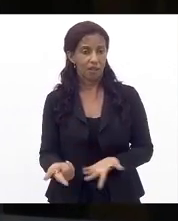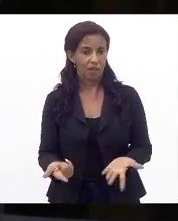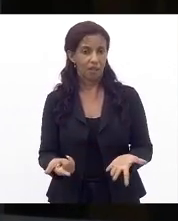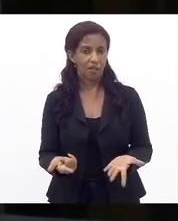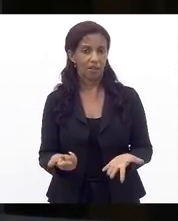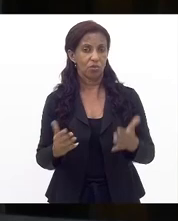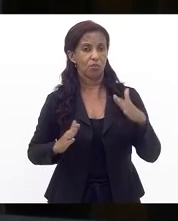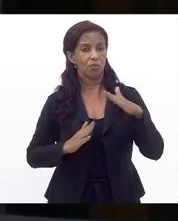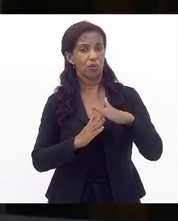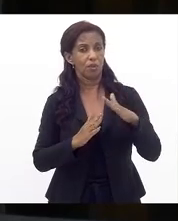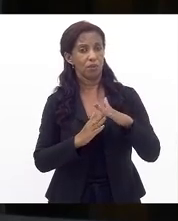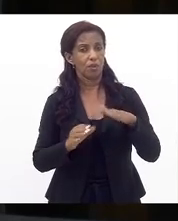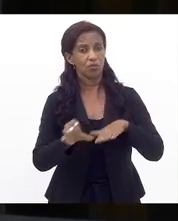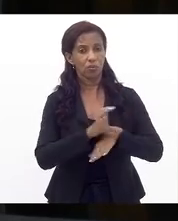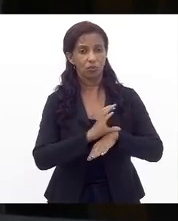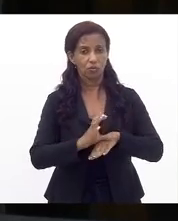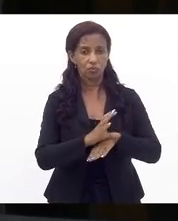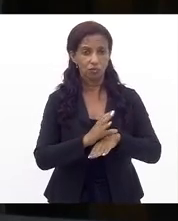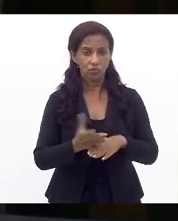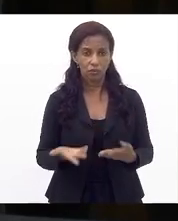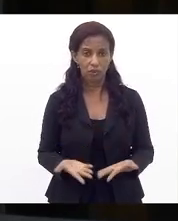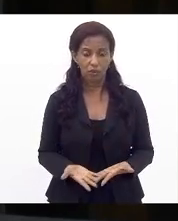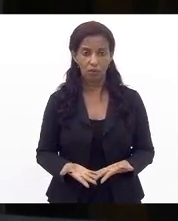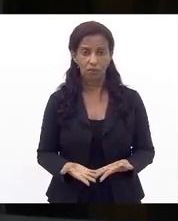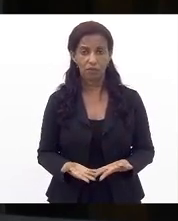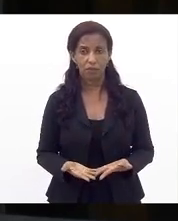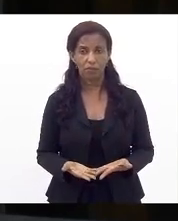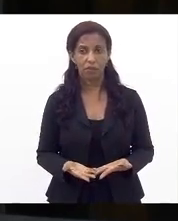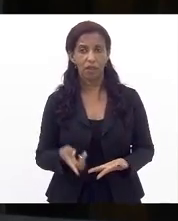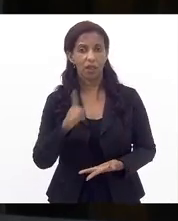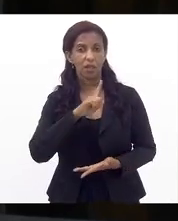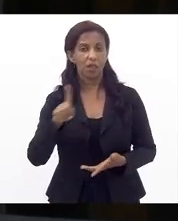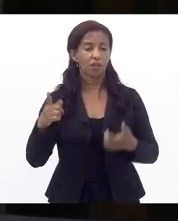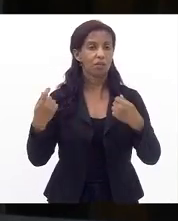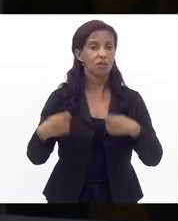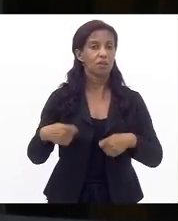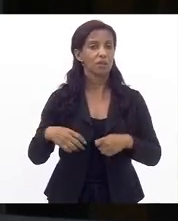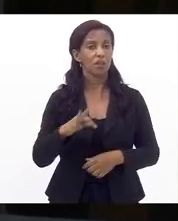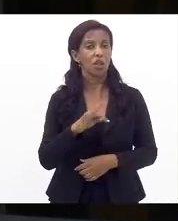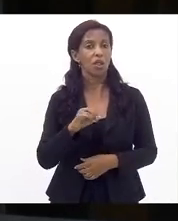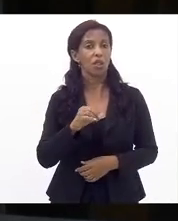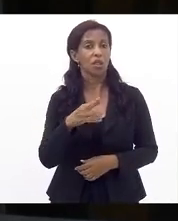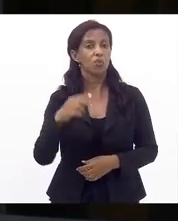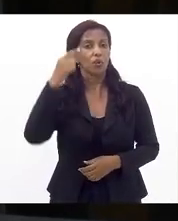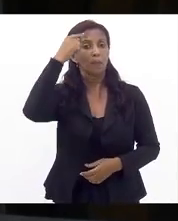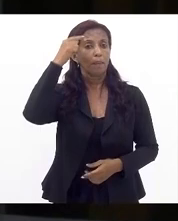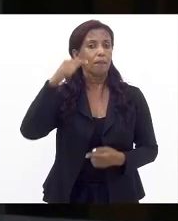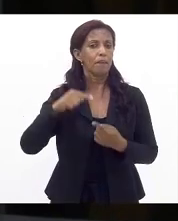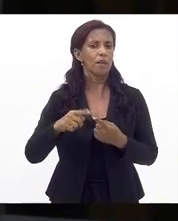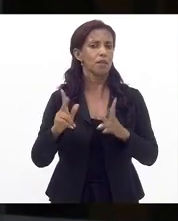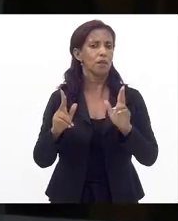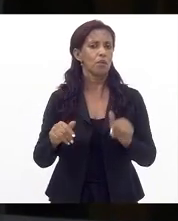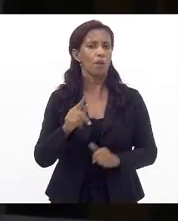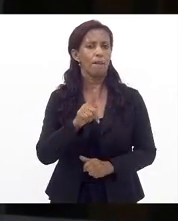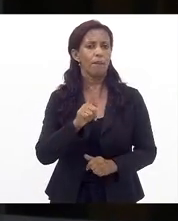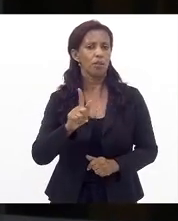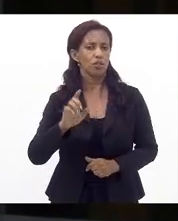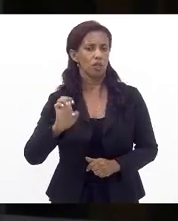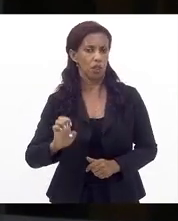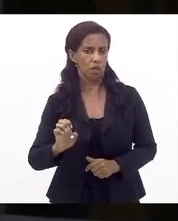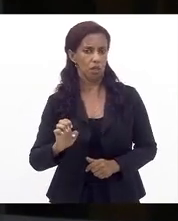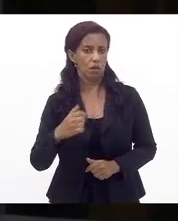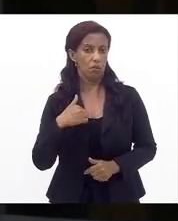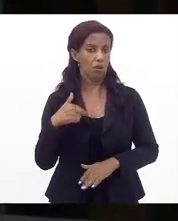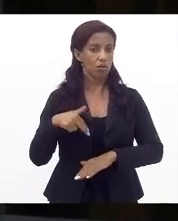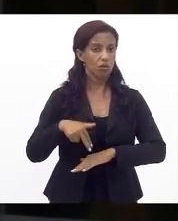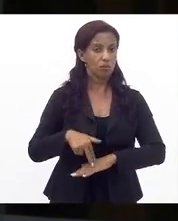limite mínimo constitucional e o não necessariamente O Tesouro Nacional Pensa como a peji mandar uns